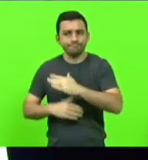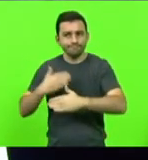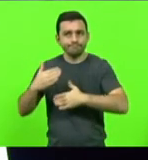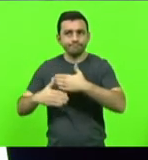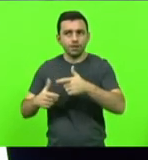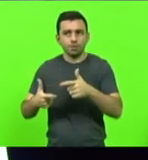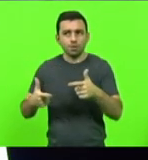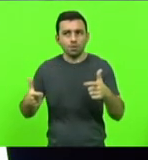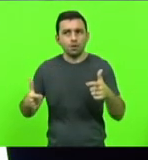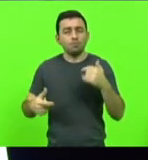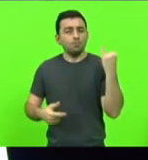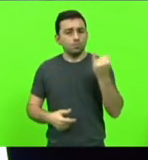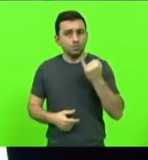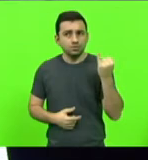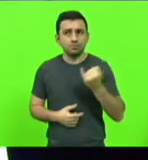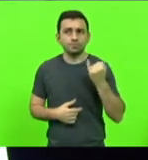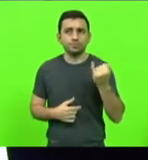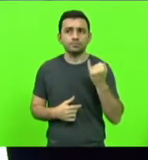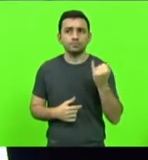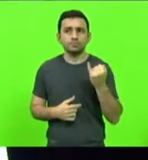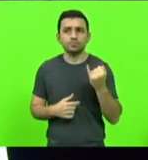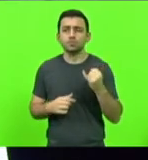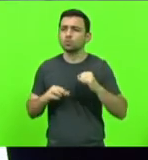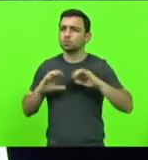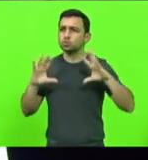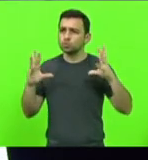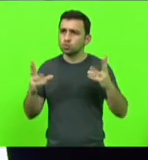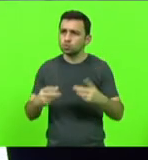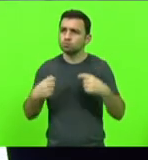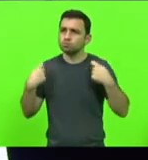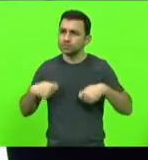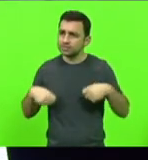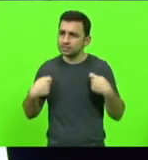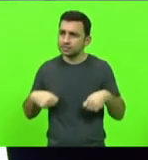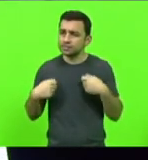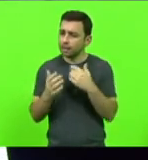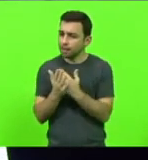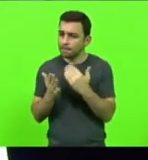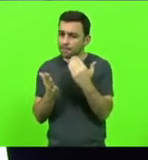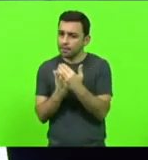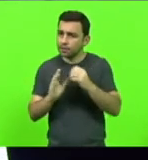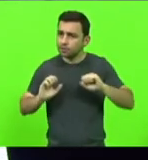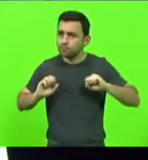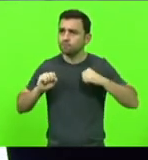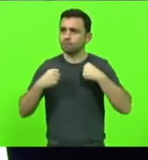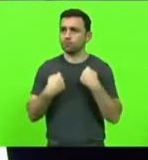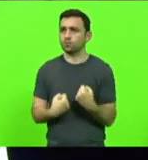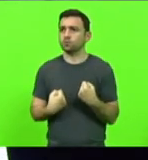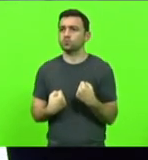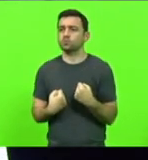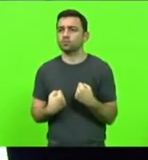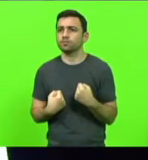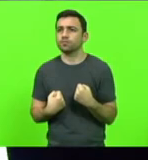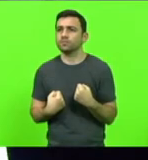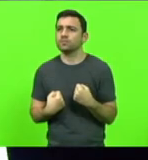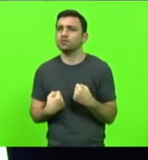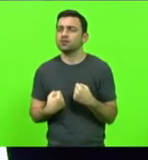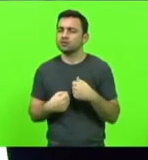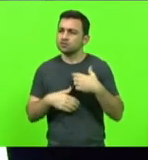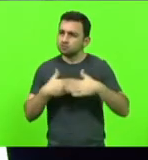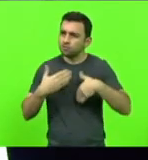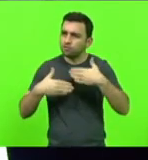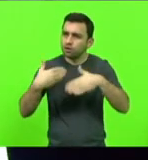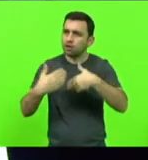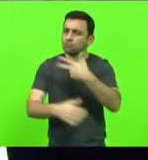da importância de que todos façam o máximo esforço possível para avançar a